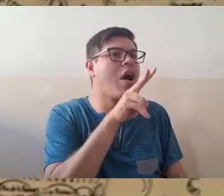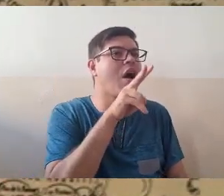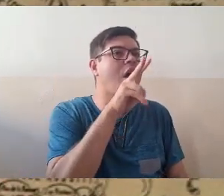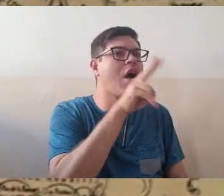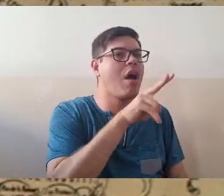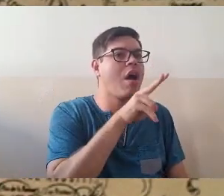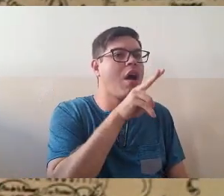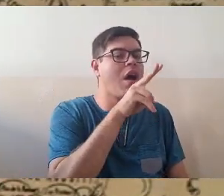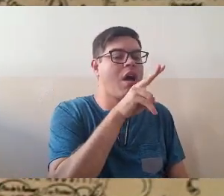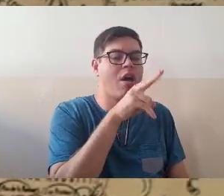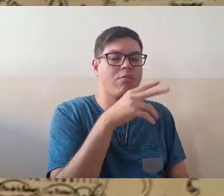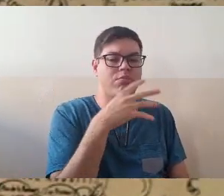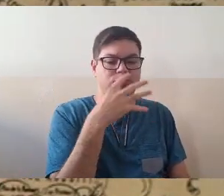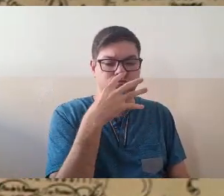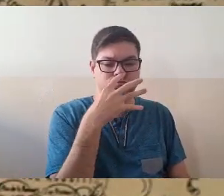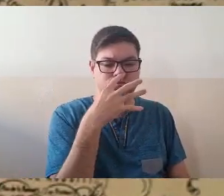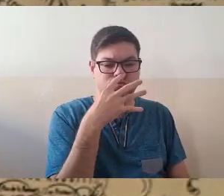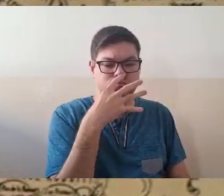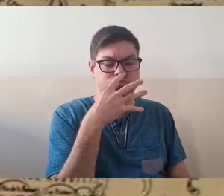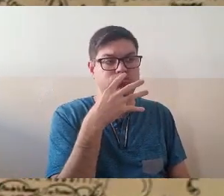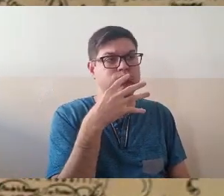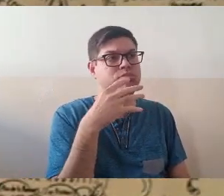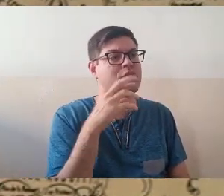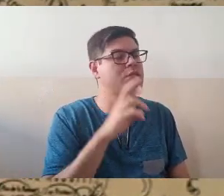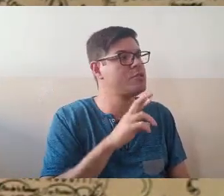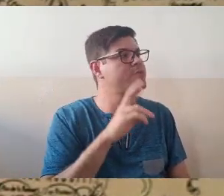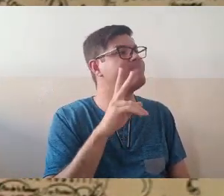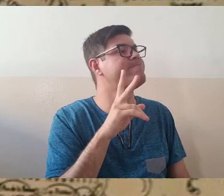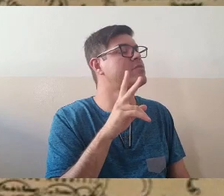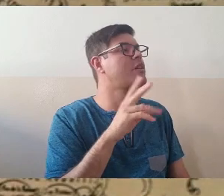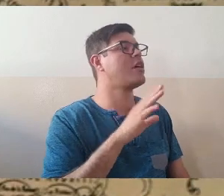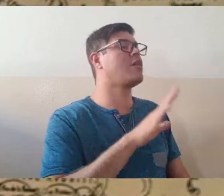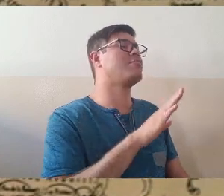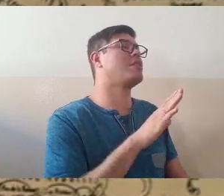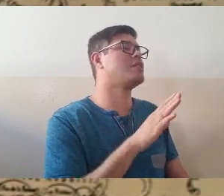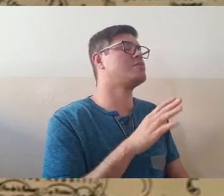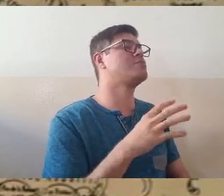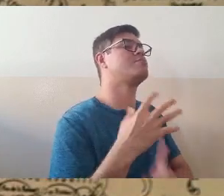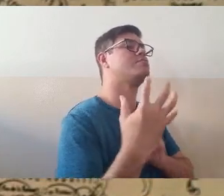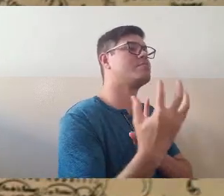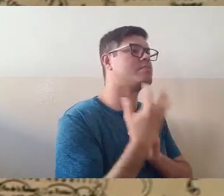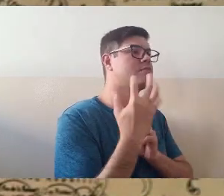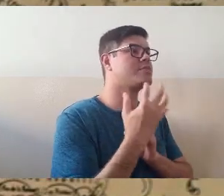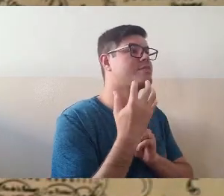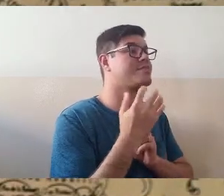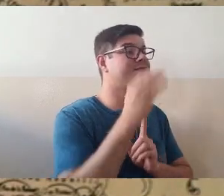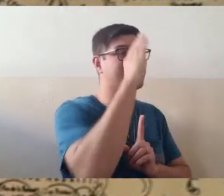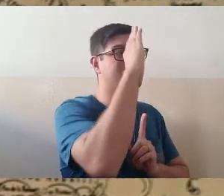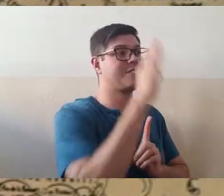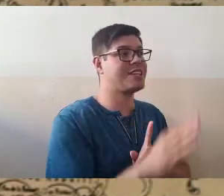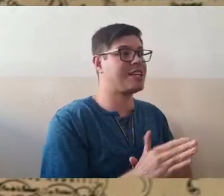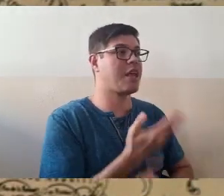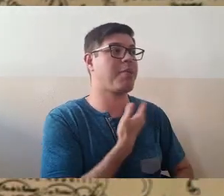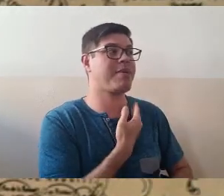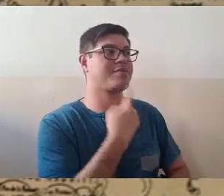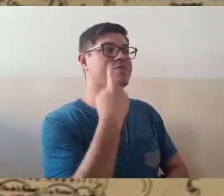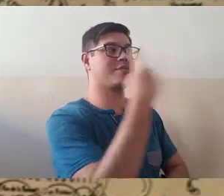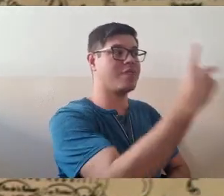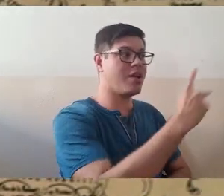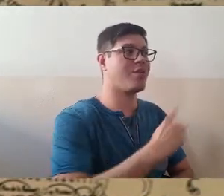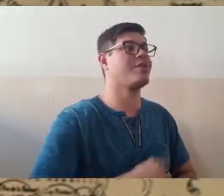biso. tocando, você fica, poxa, era diferente. Mas eu tive uma influência direta também de um amigo seu, que eu sei que foi seu